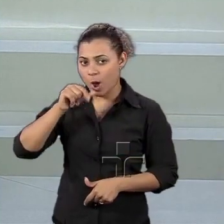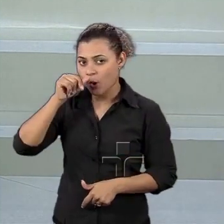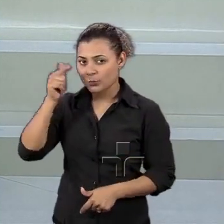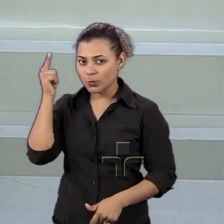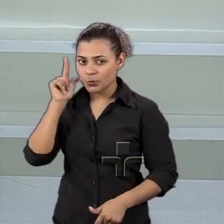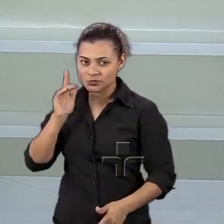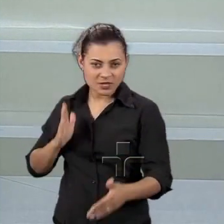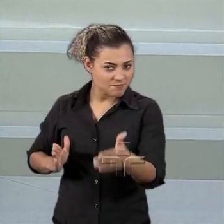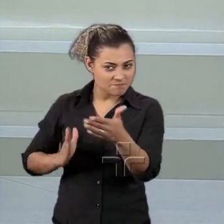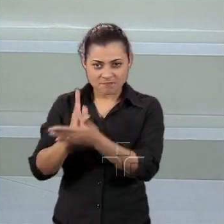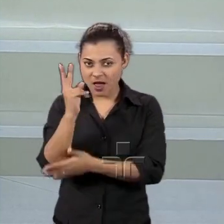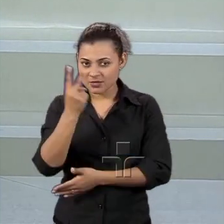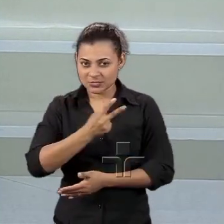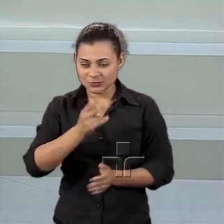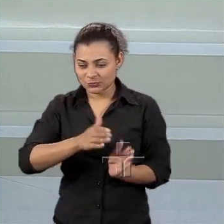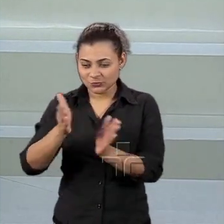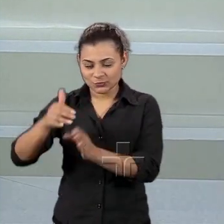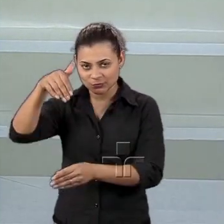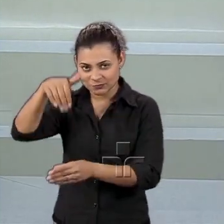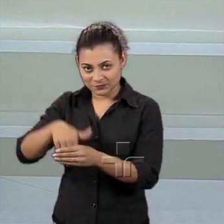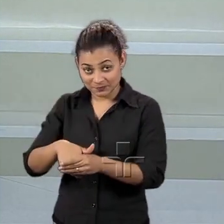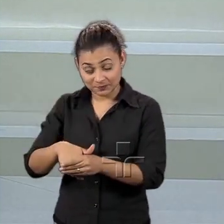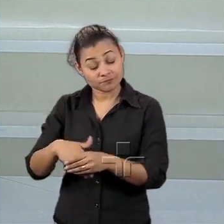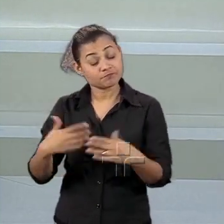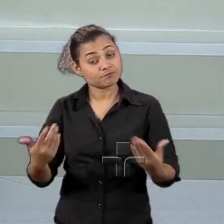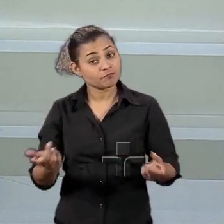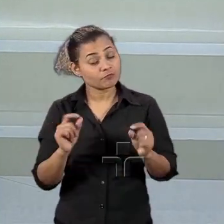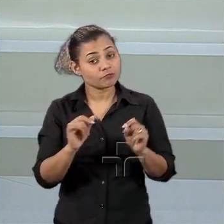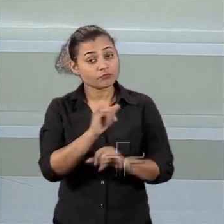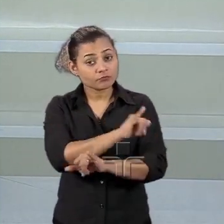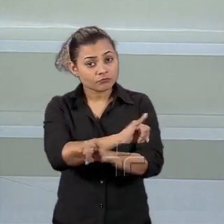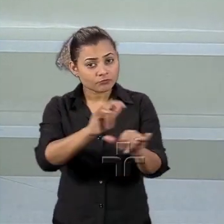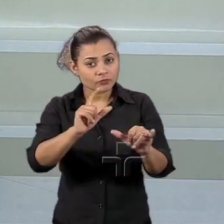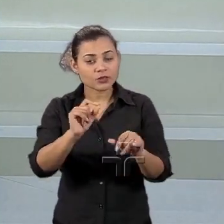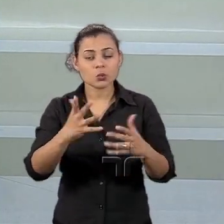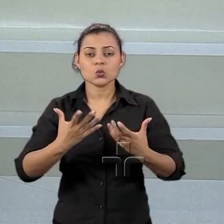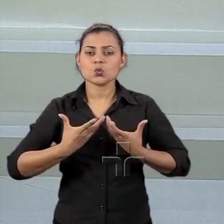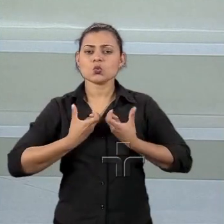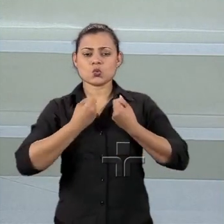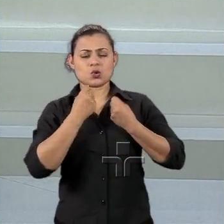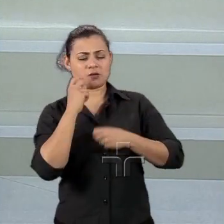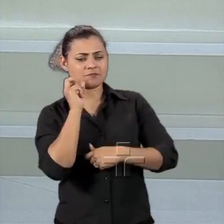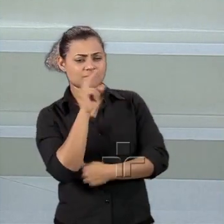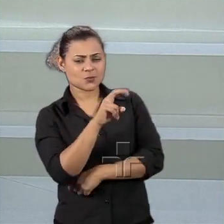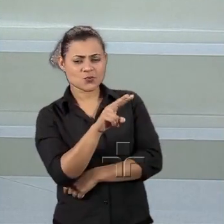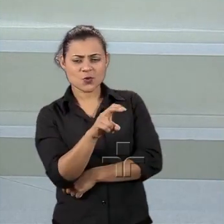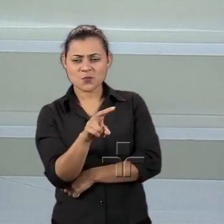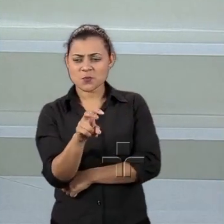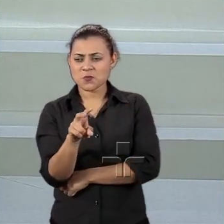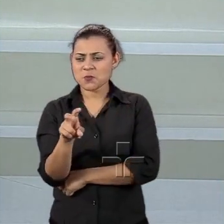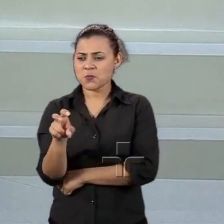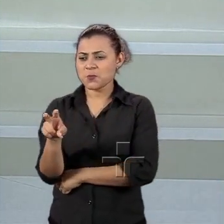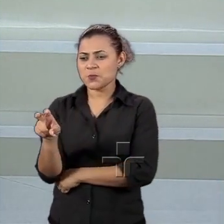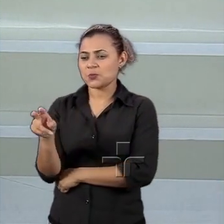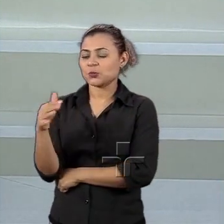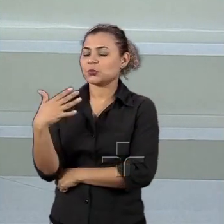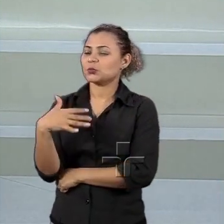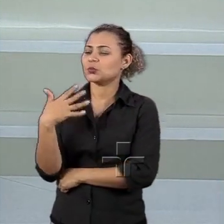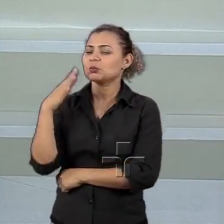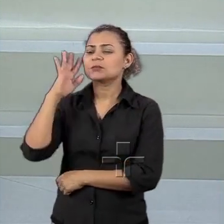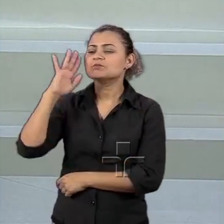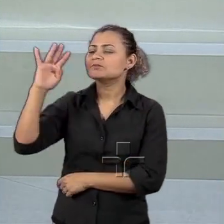vai chegar lá no segundo turno. Dizer que é surpreendente você olhar o cenário e imaginar